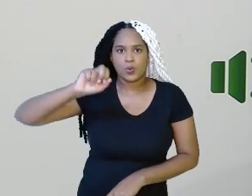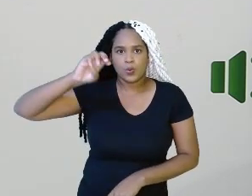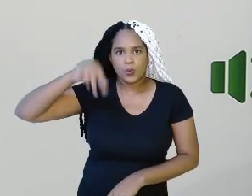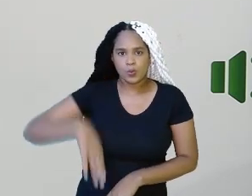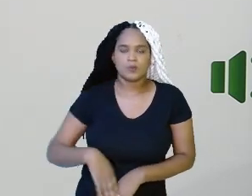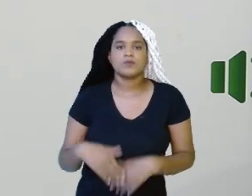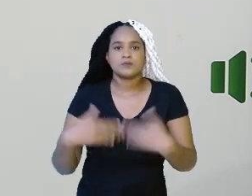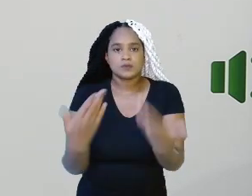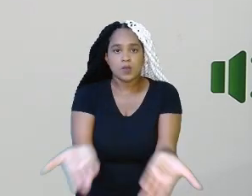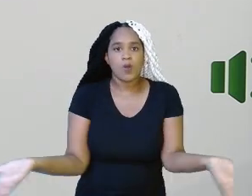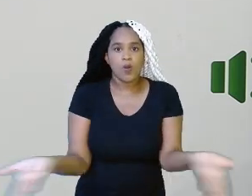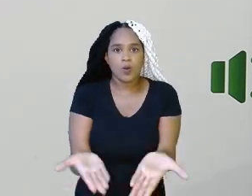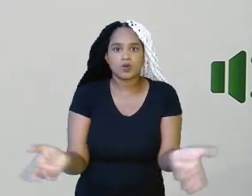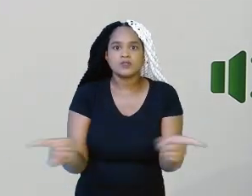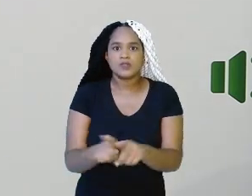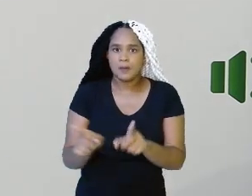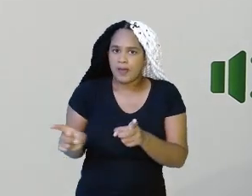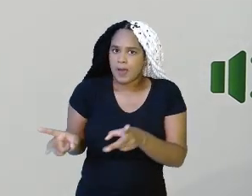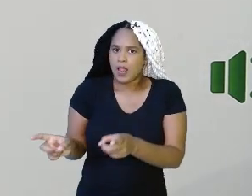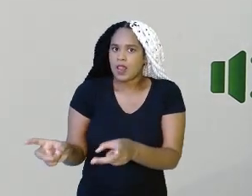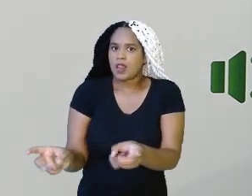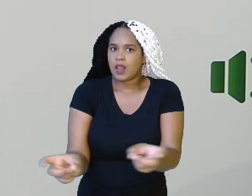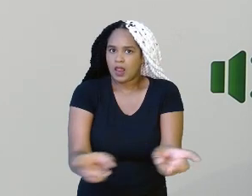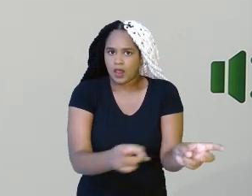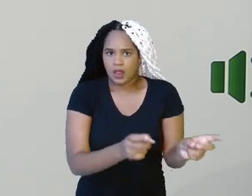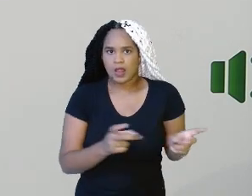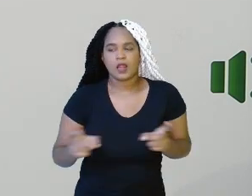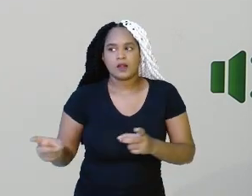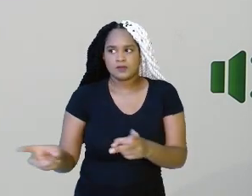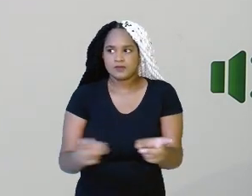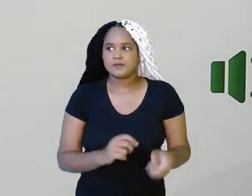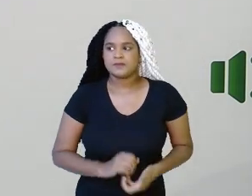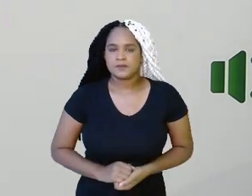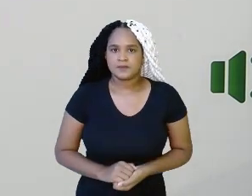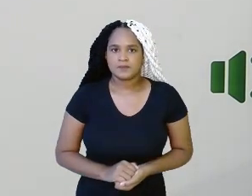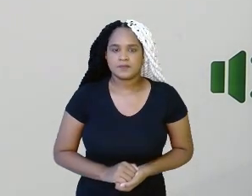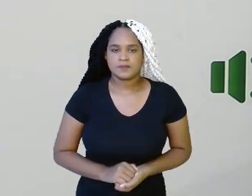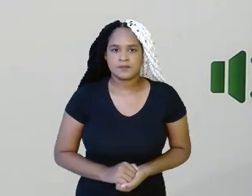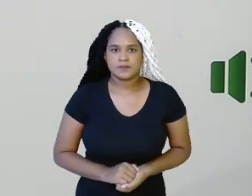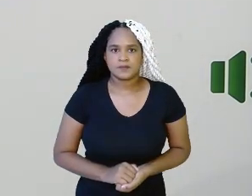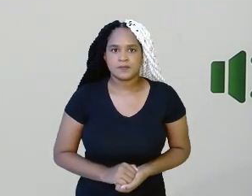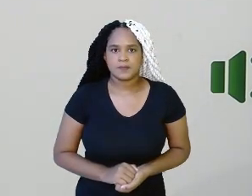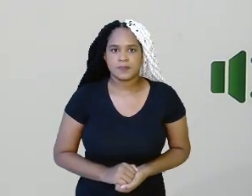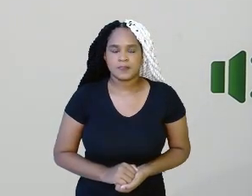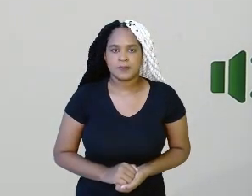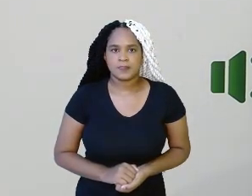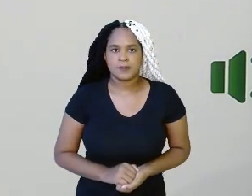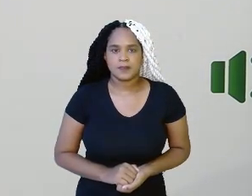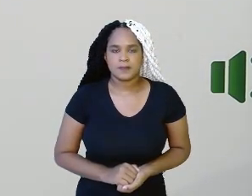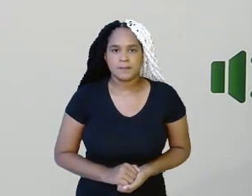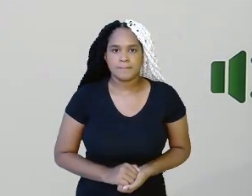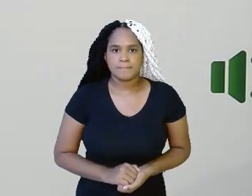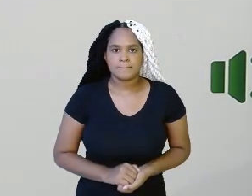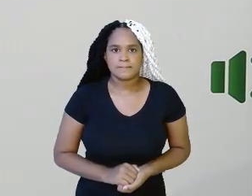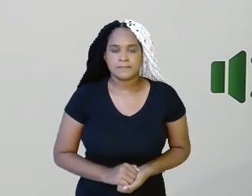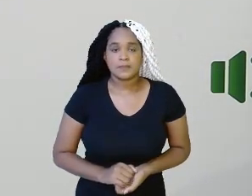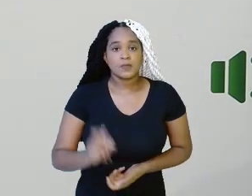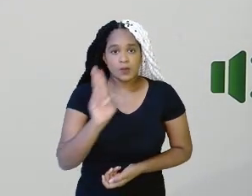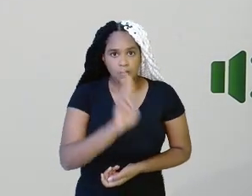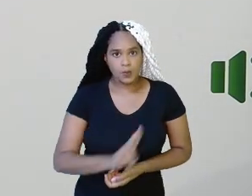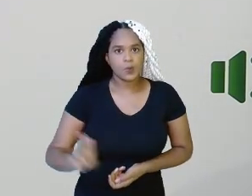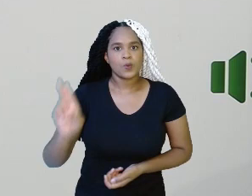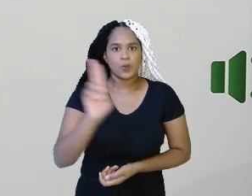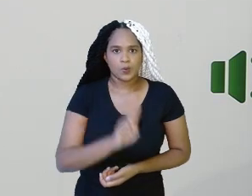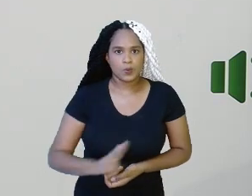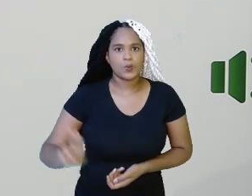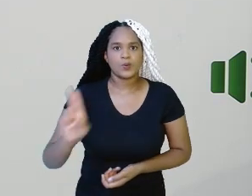hoje, né, no comércio, é utilizado com outras, como é que eu posso dizer assim? Ele é utilizado de outras